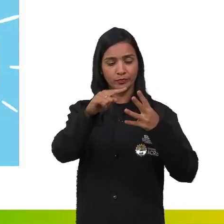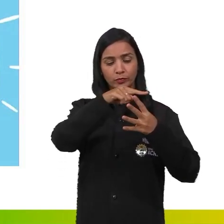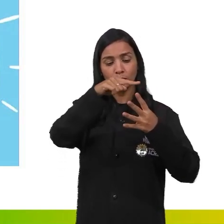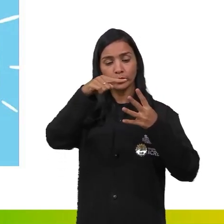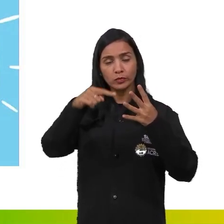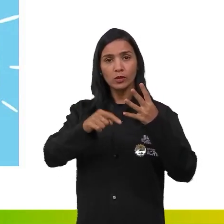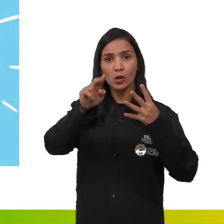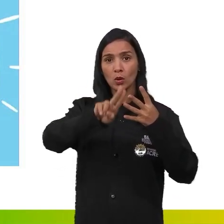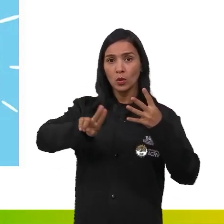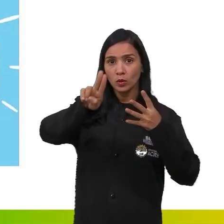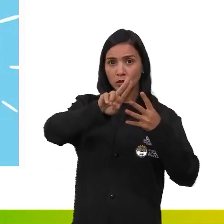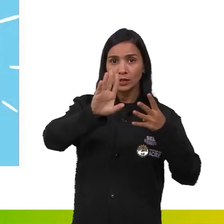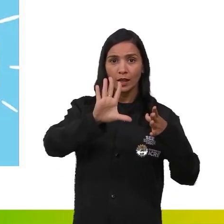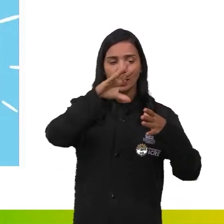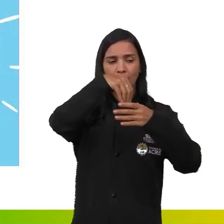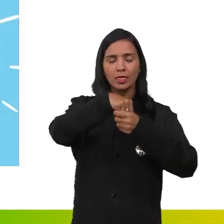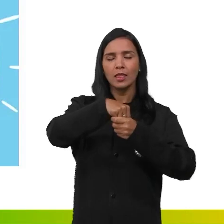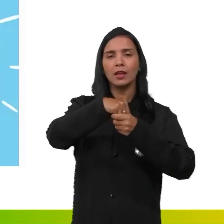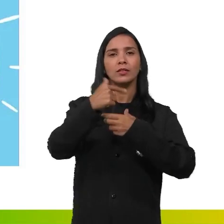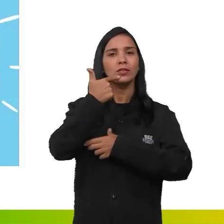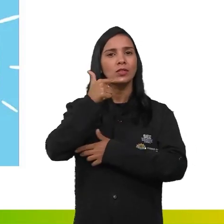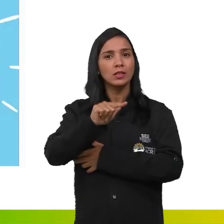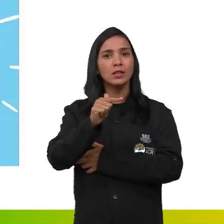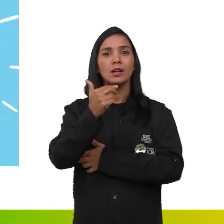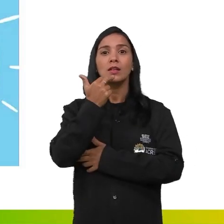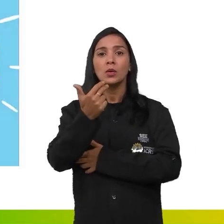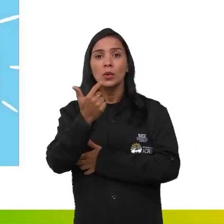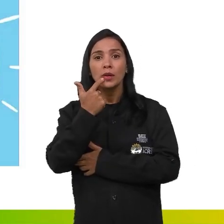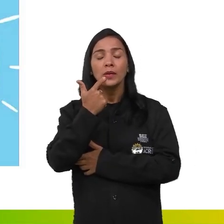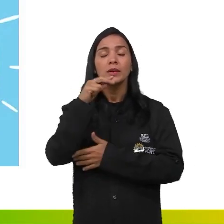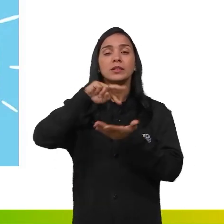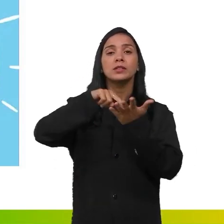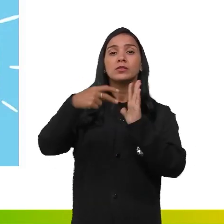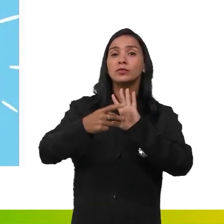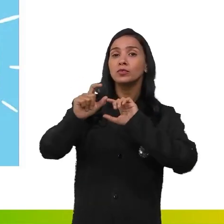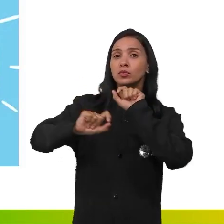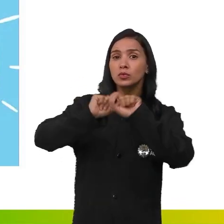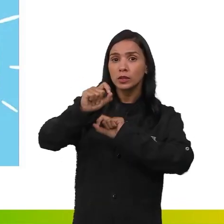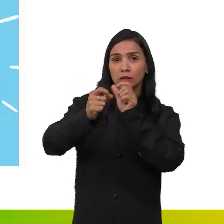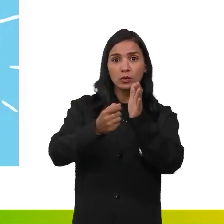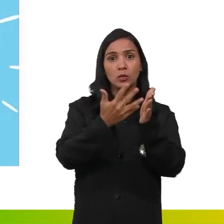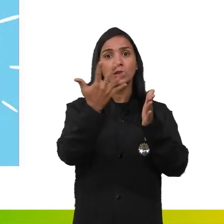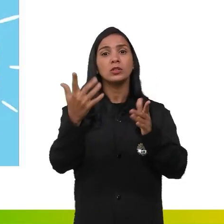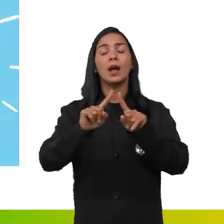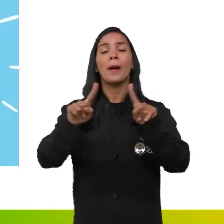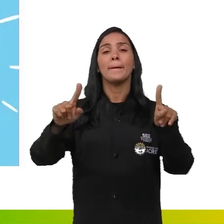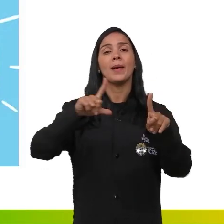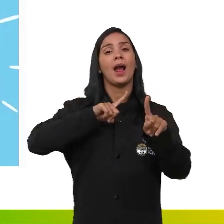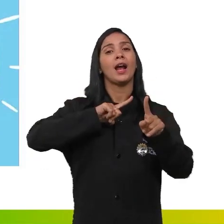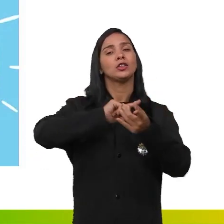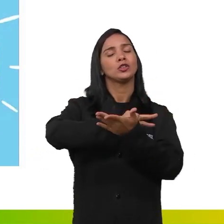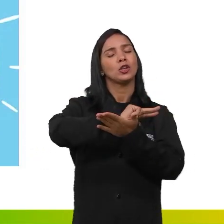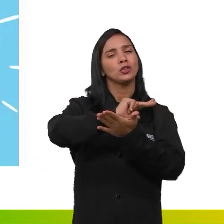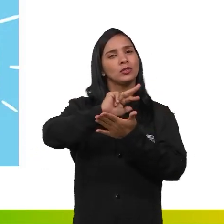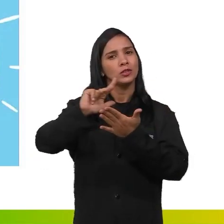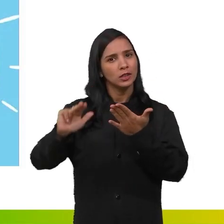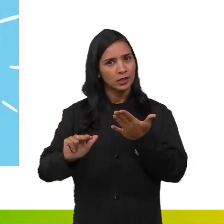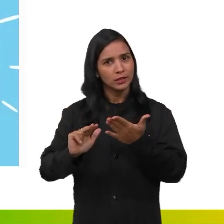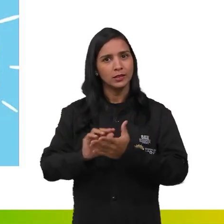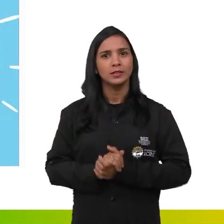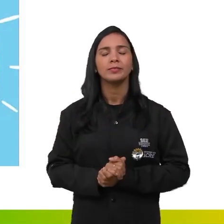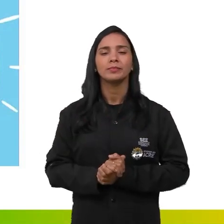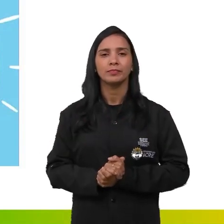usados em inglês para indicar quantidade, mas de formas diferentes. Some